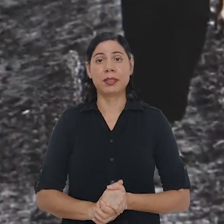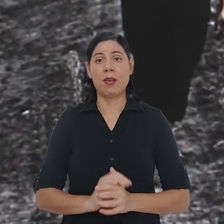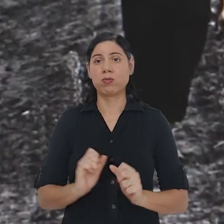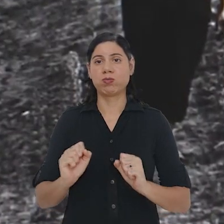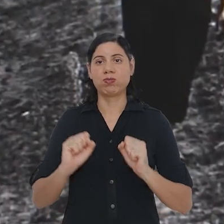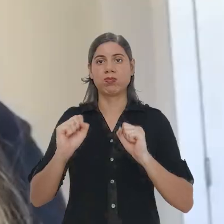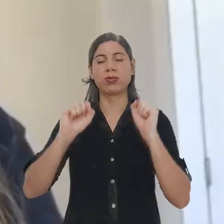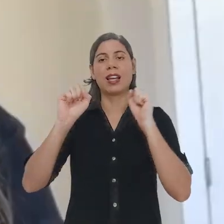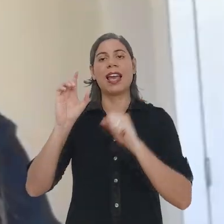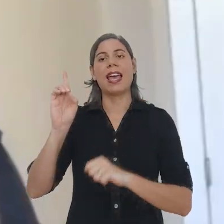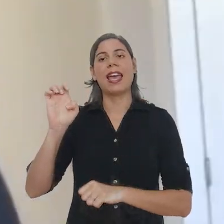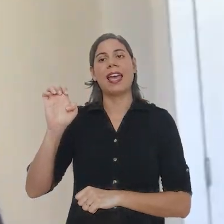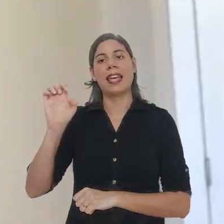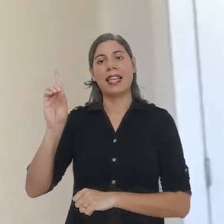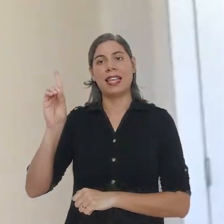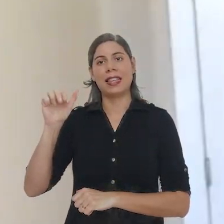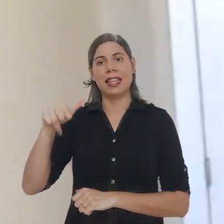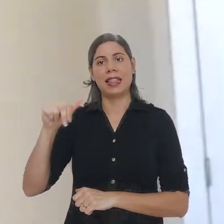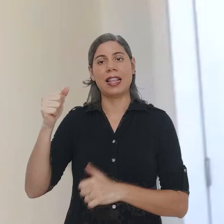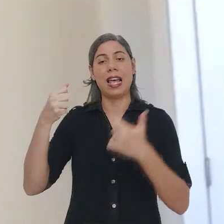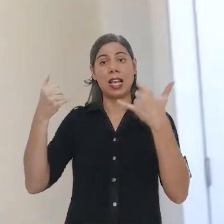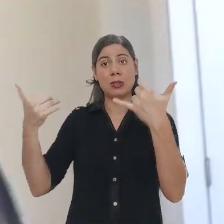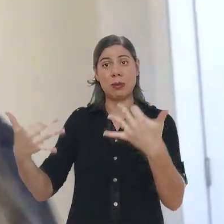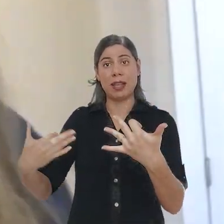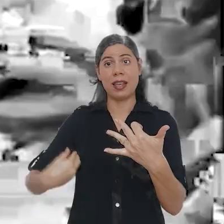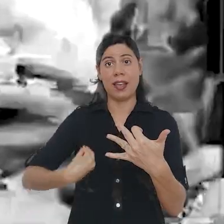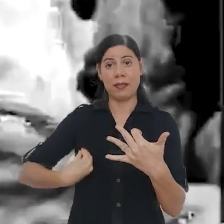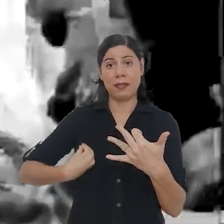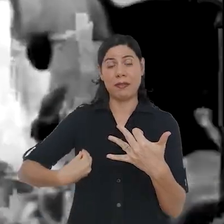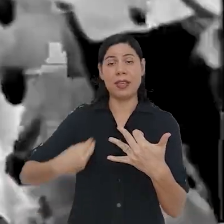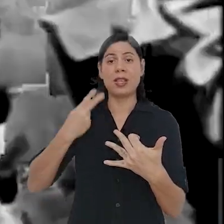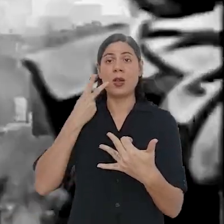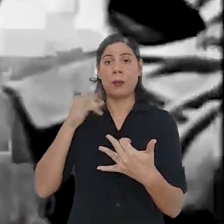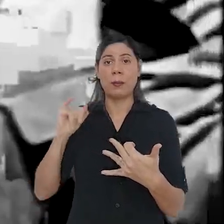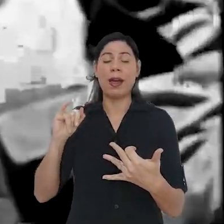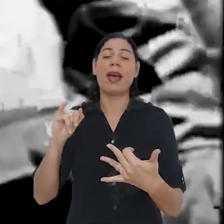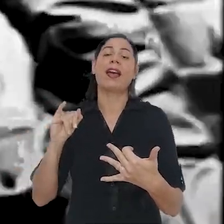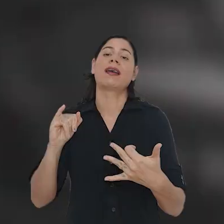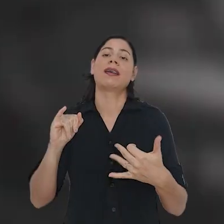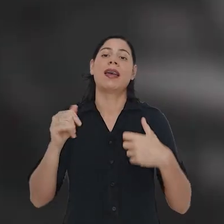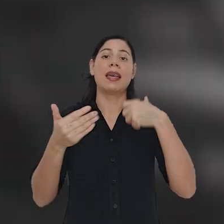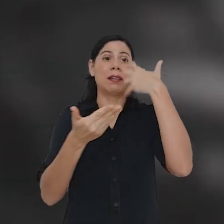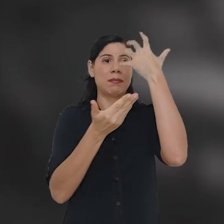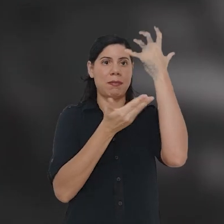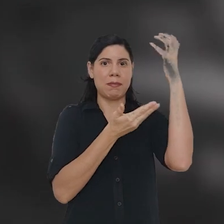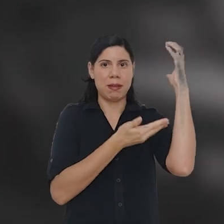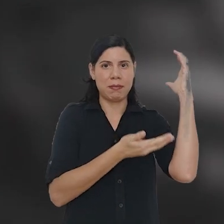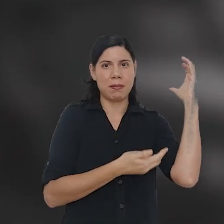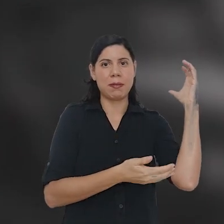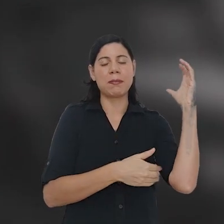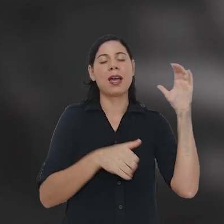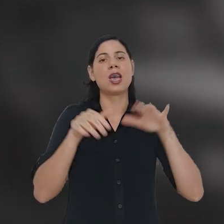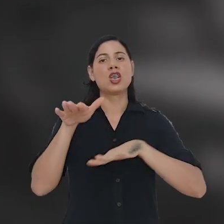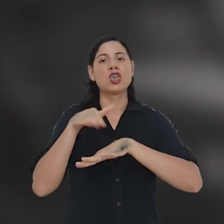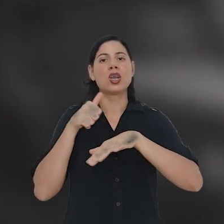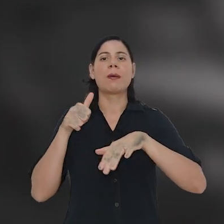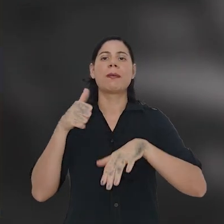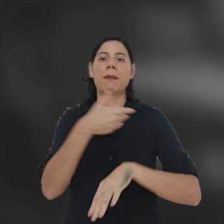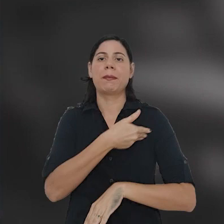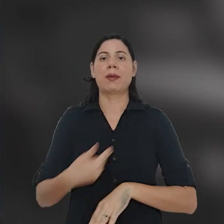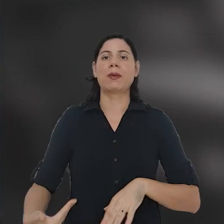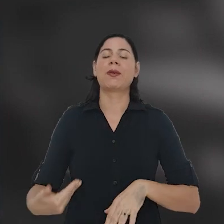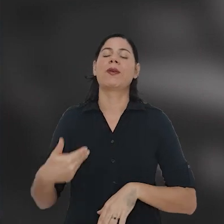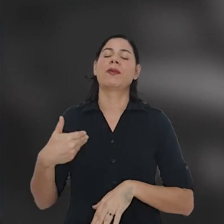A indignação de Edna ao contar a história de vida do pai, um seringueiro convocado pelo governo brasileiro durante a Segunda